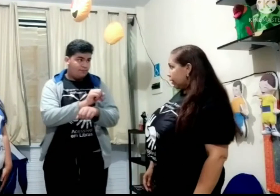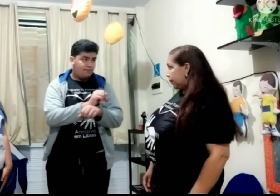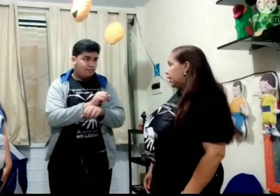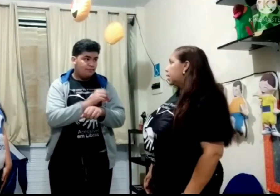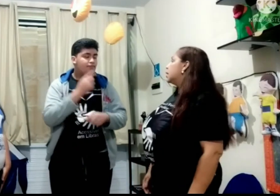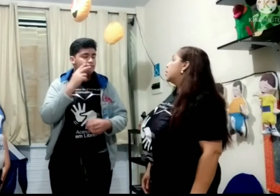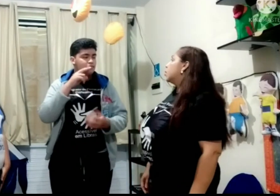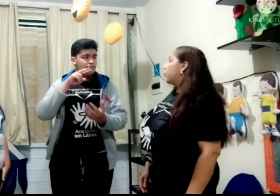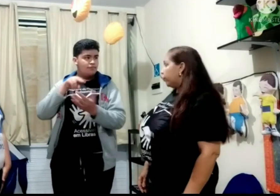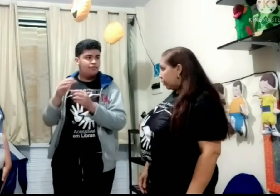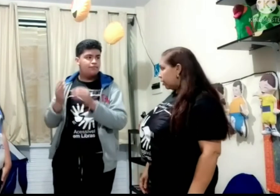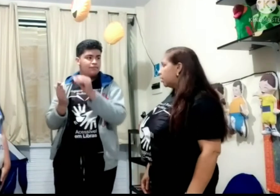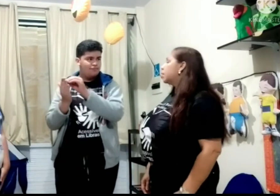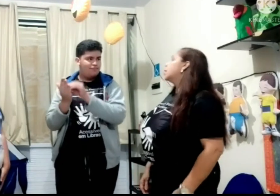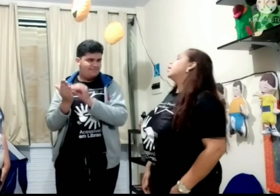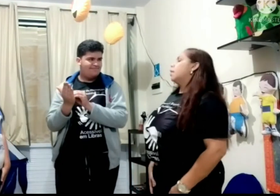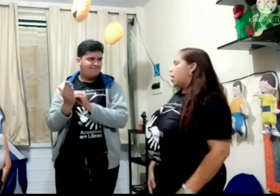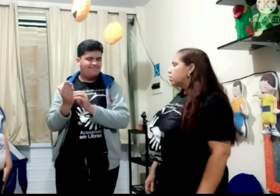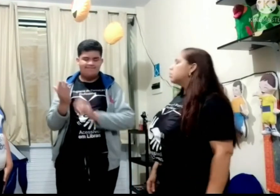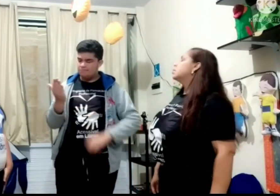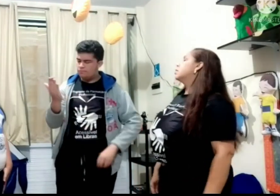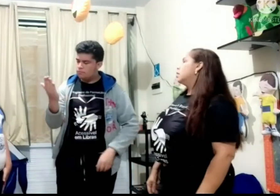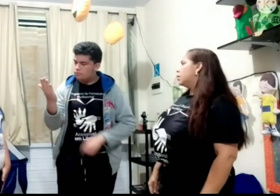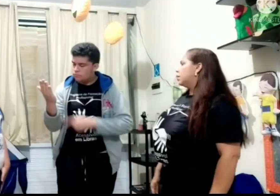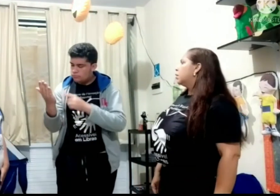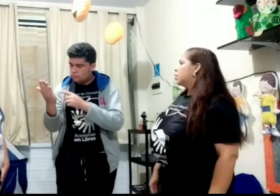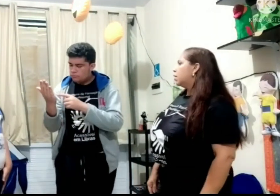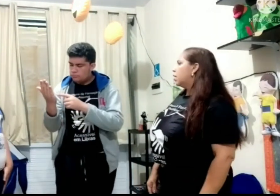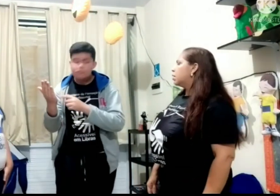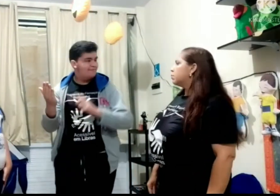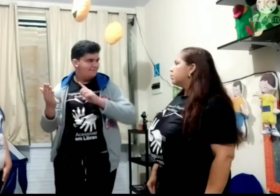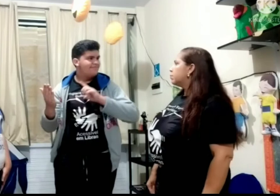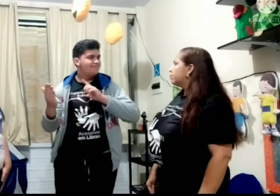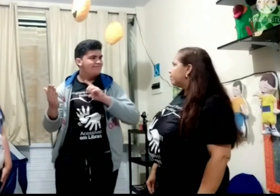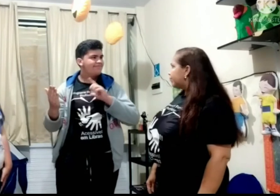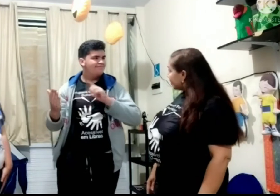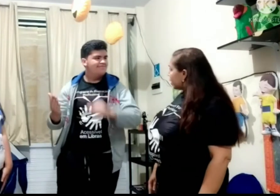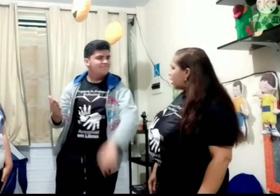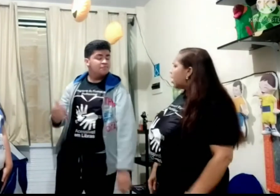Um momento. Vou ver na agenda.